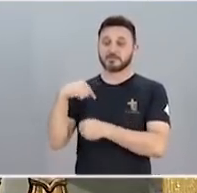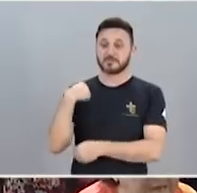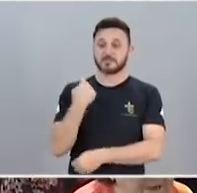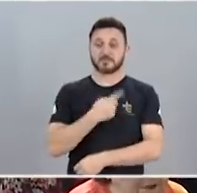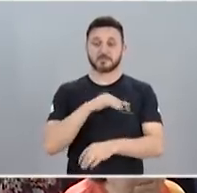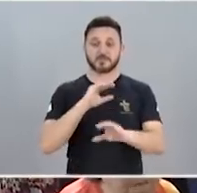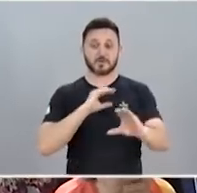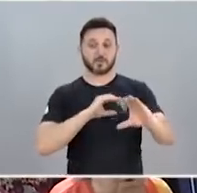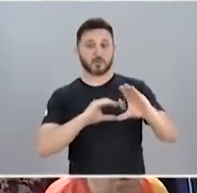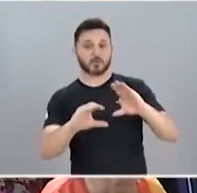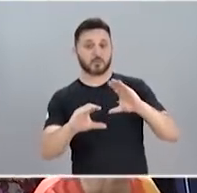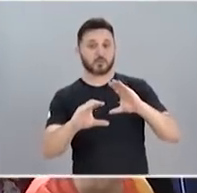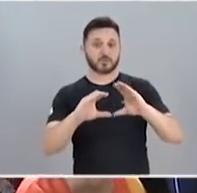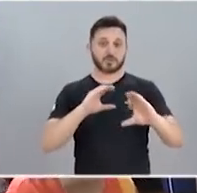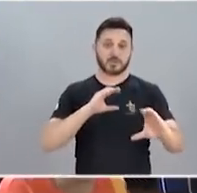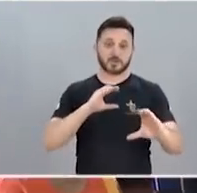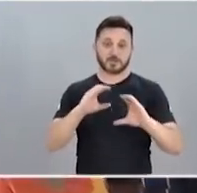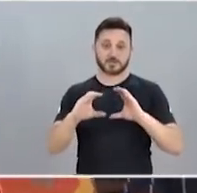favoreça a nossa